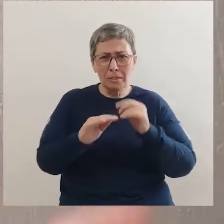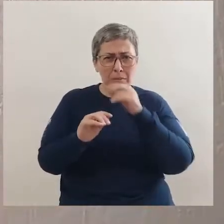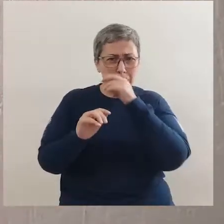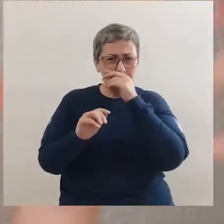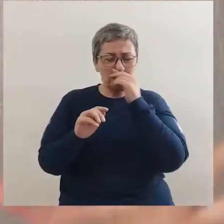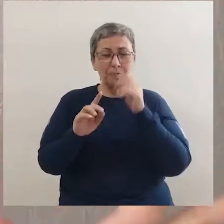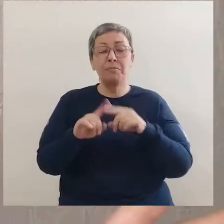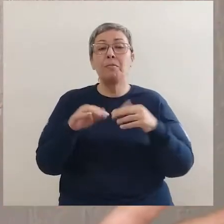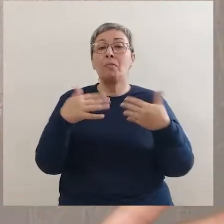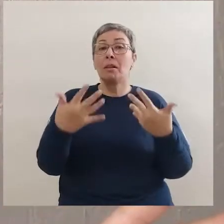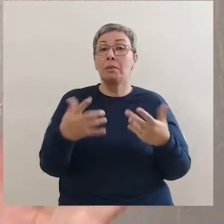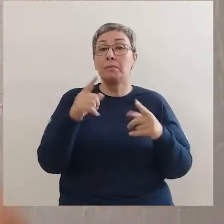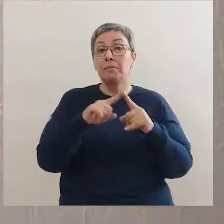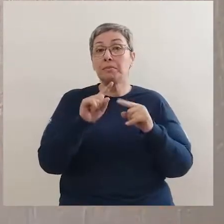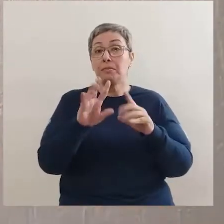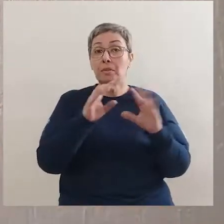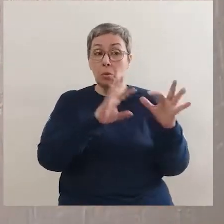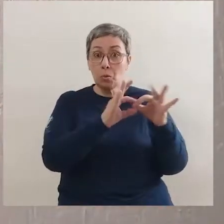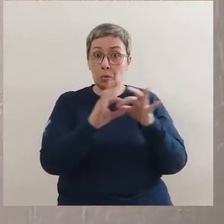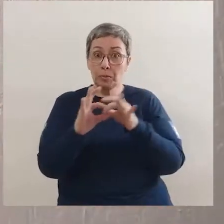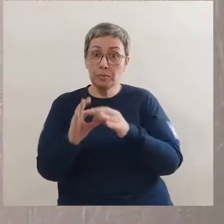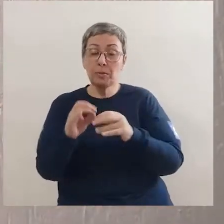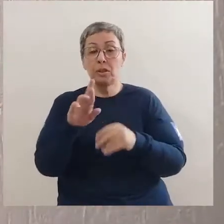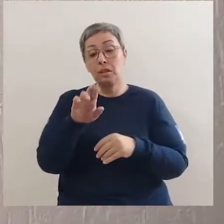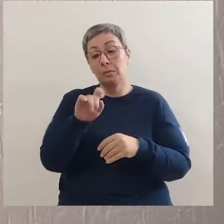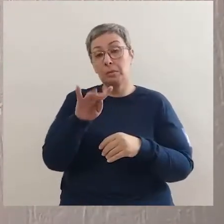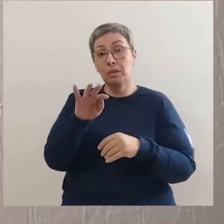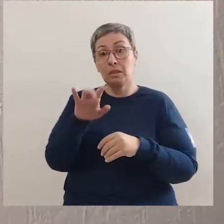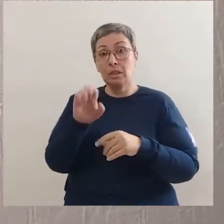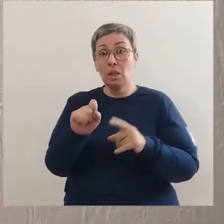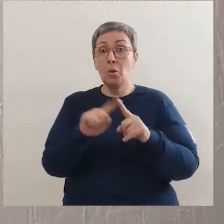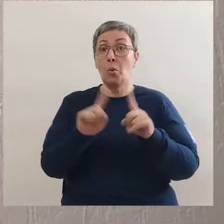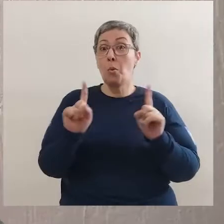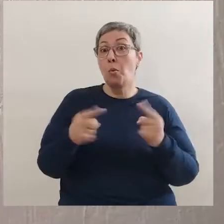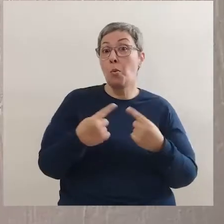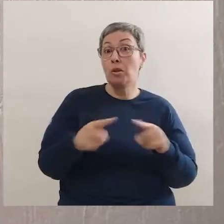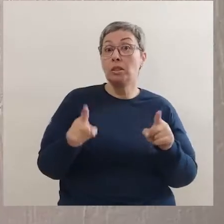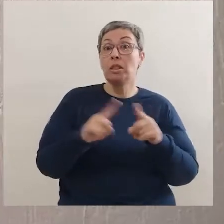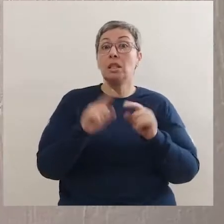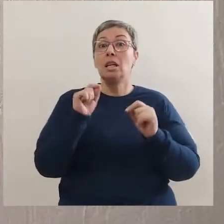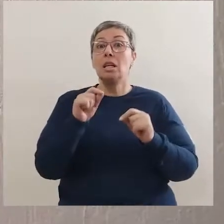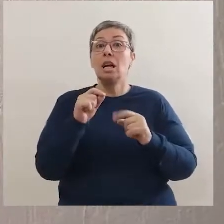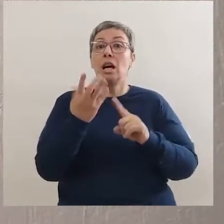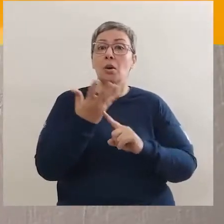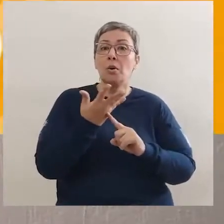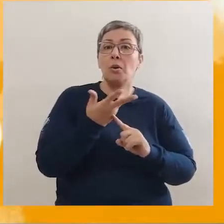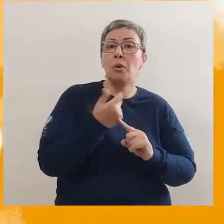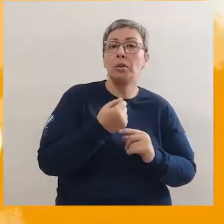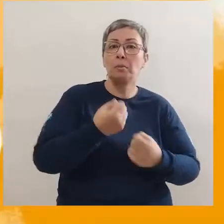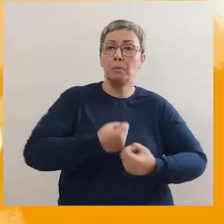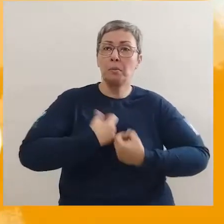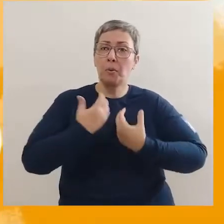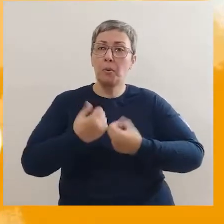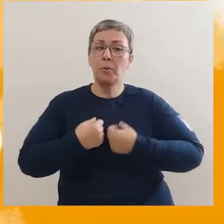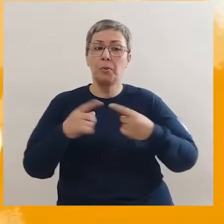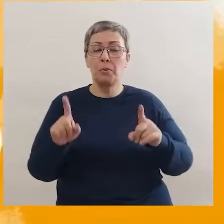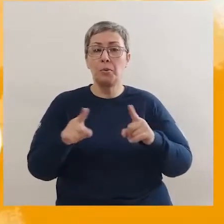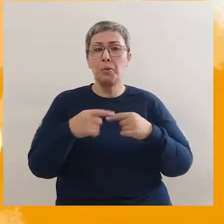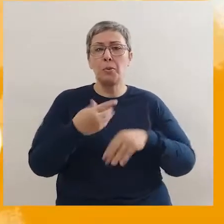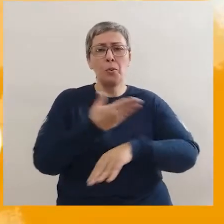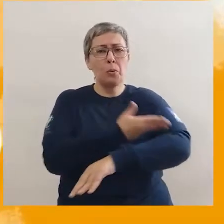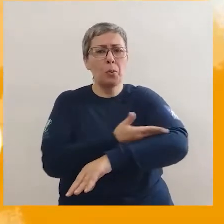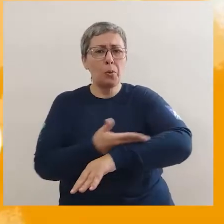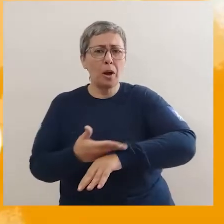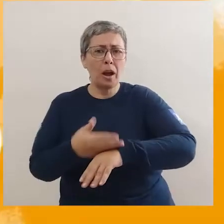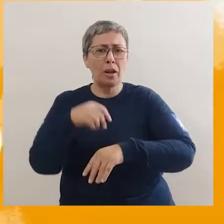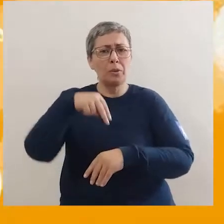pra gente contextualizar então, repente ou cantoria é uma arte poético-musical comum no Nordeste do